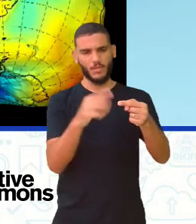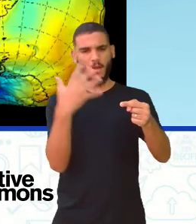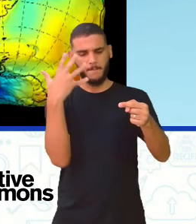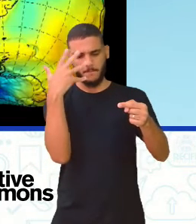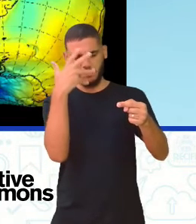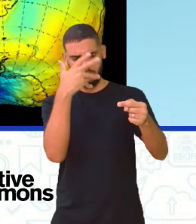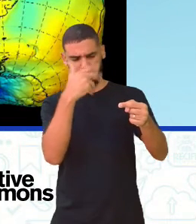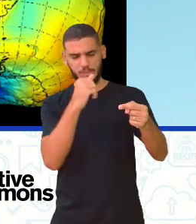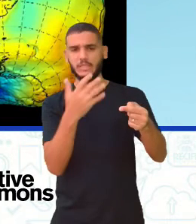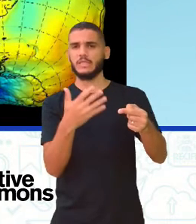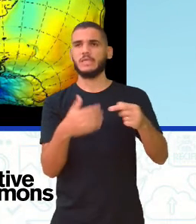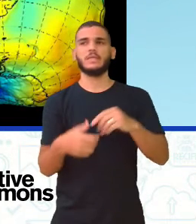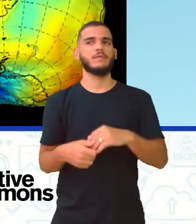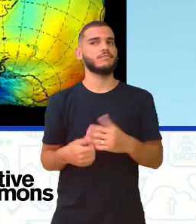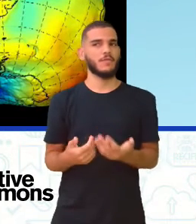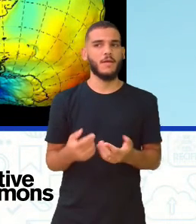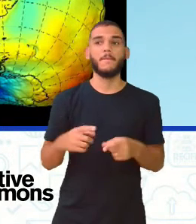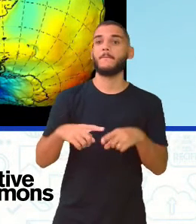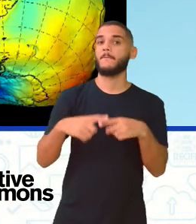Ela possui essas